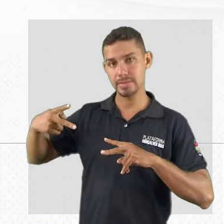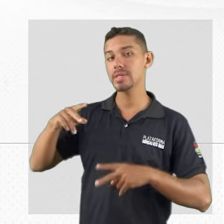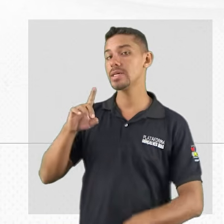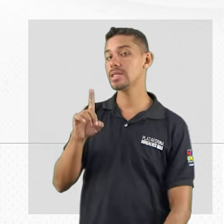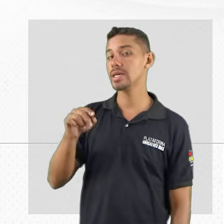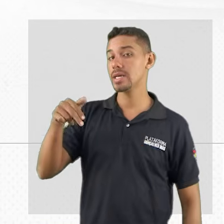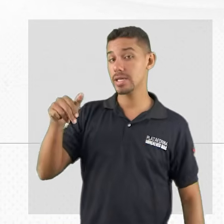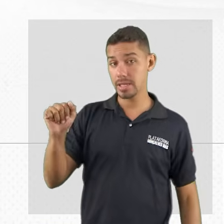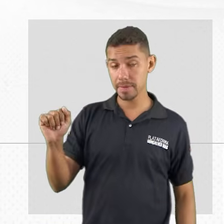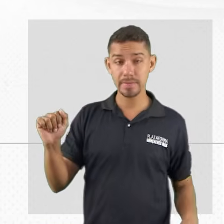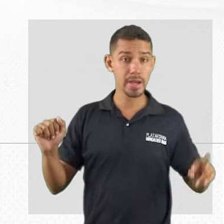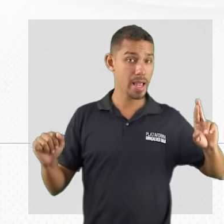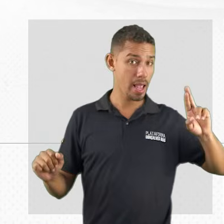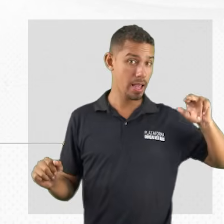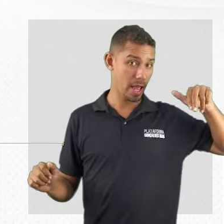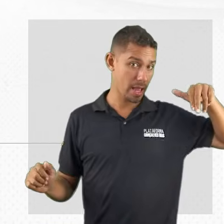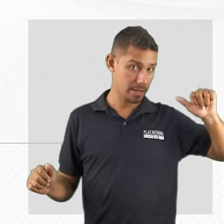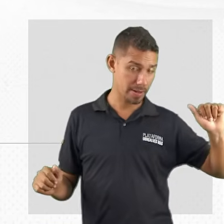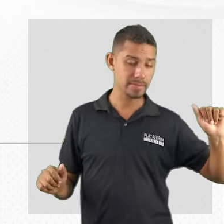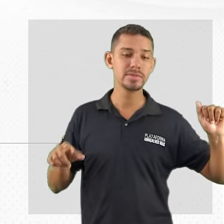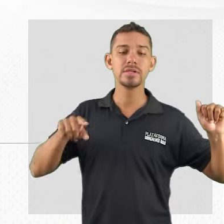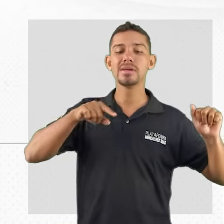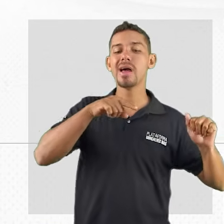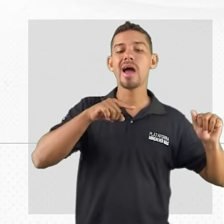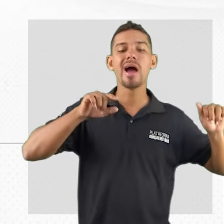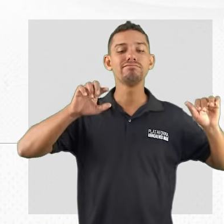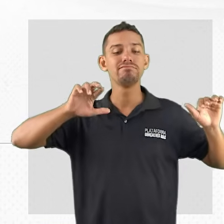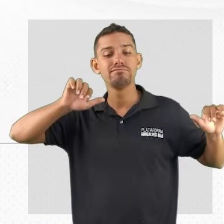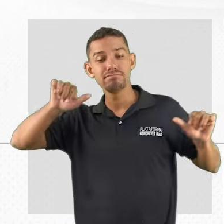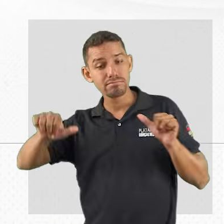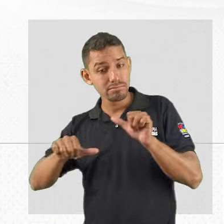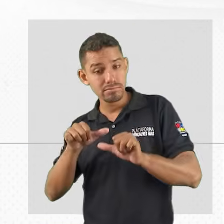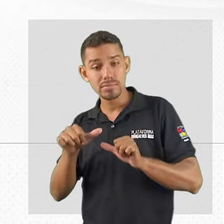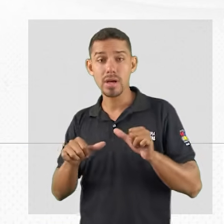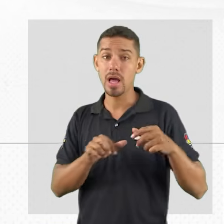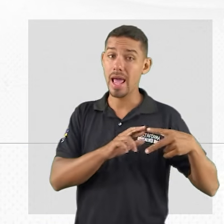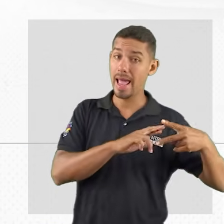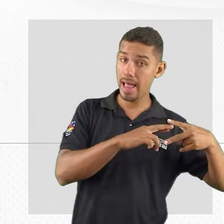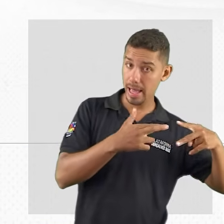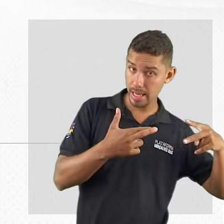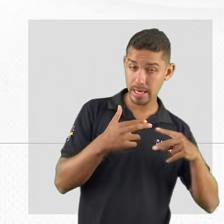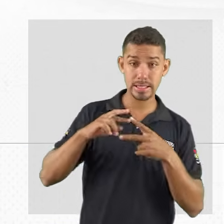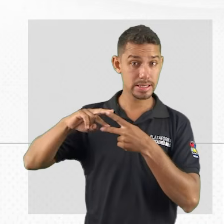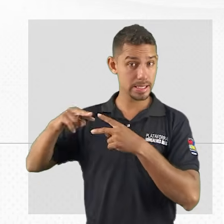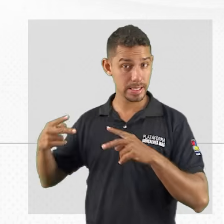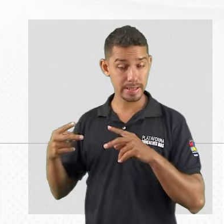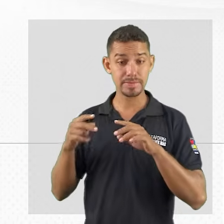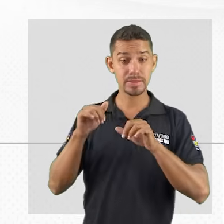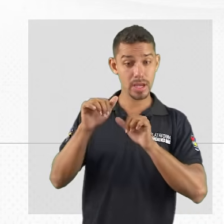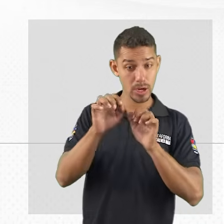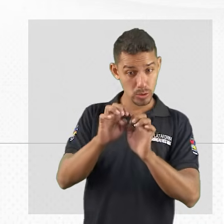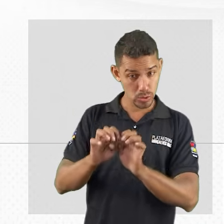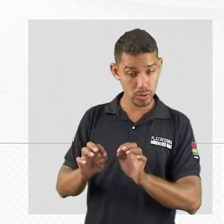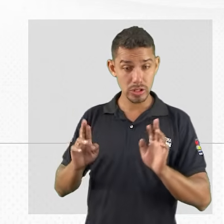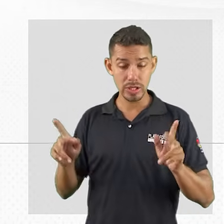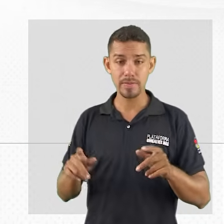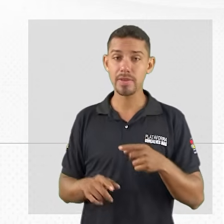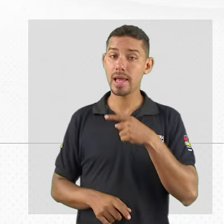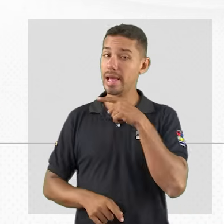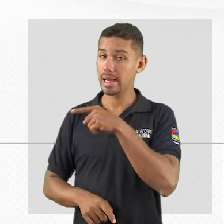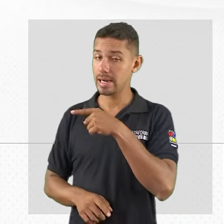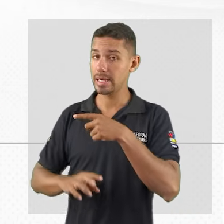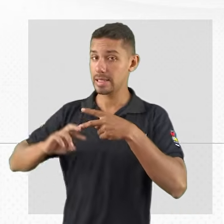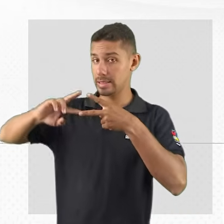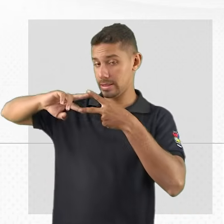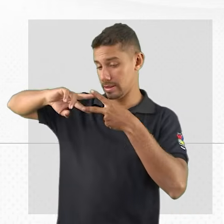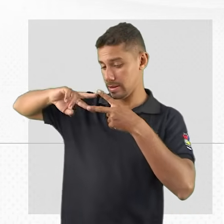são algumas mudanças, algumas estruturas que são diferentes do RNA e do DNA. Como, por exemplo, no DNA